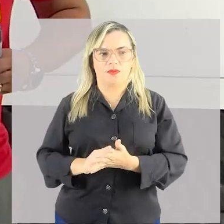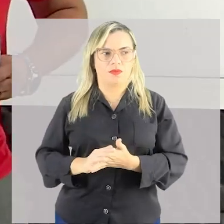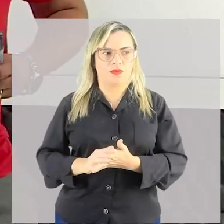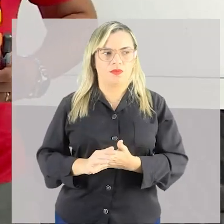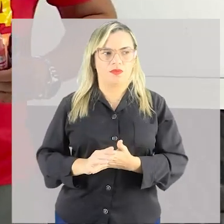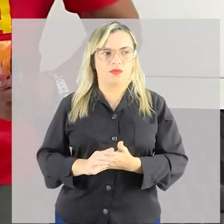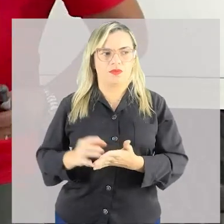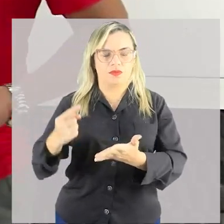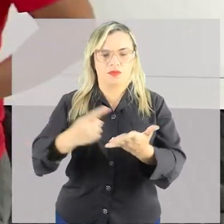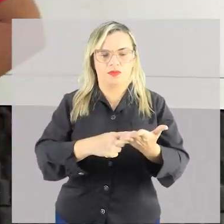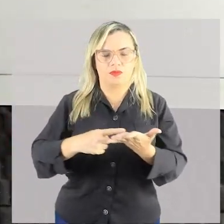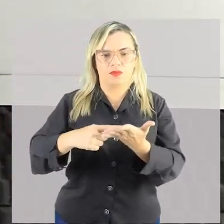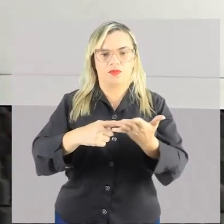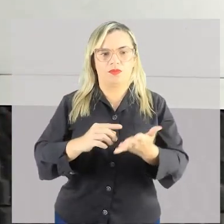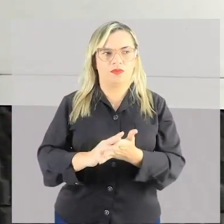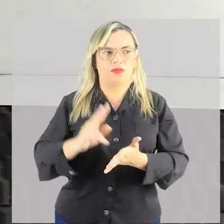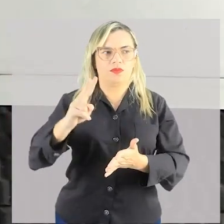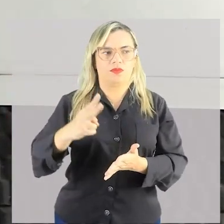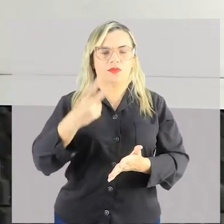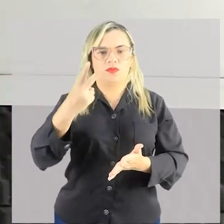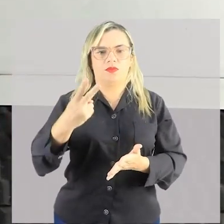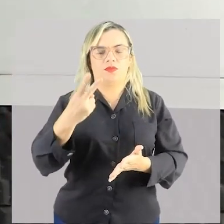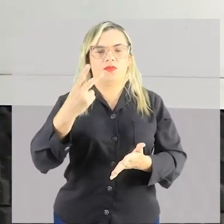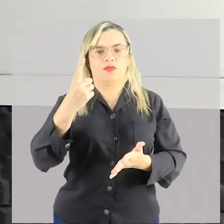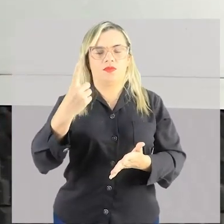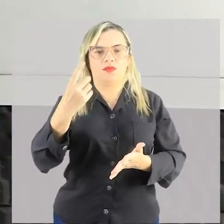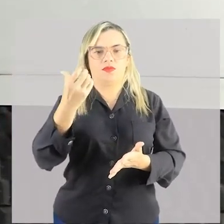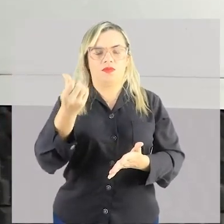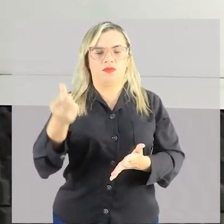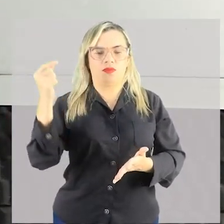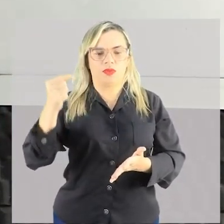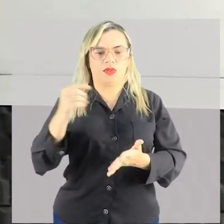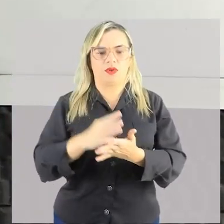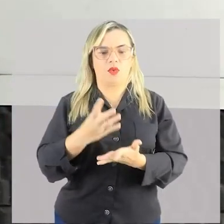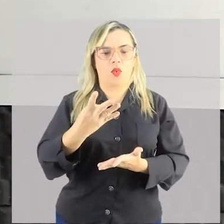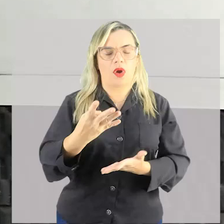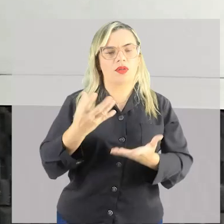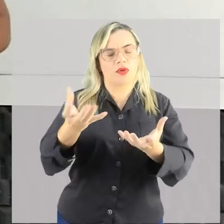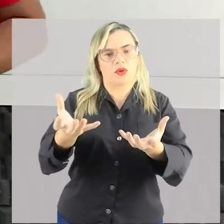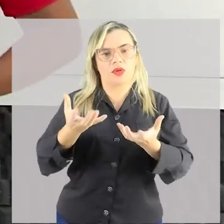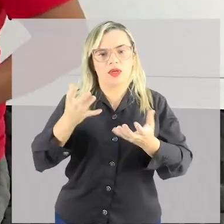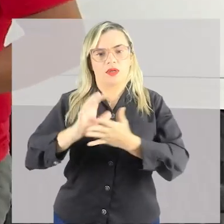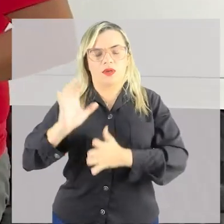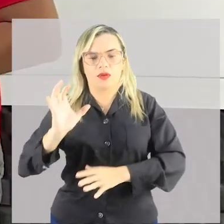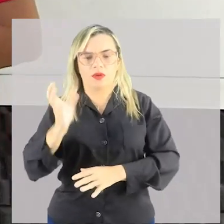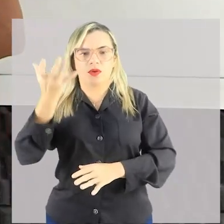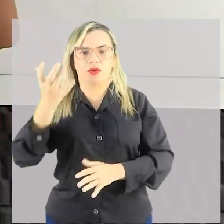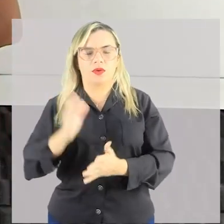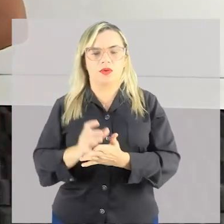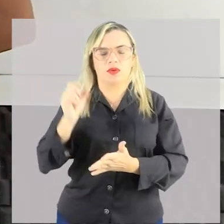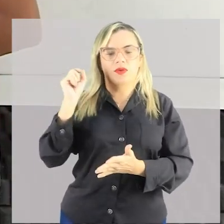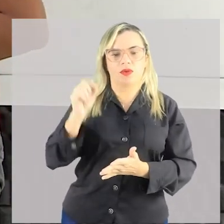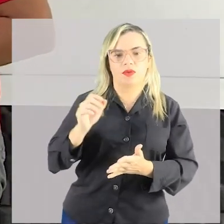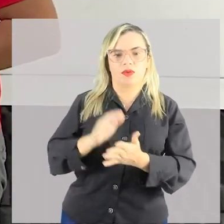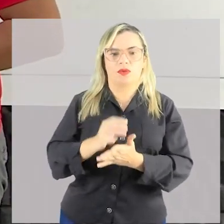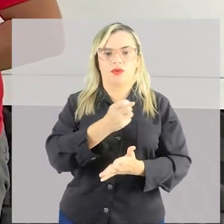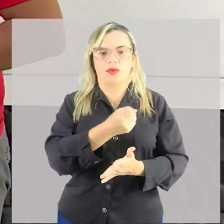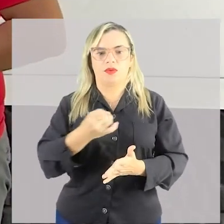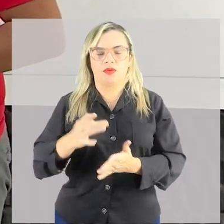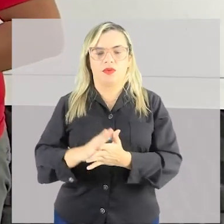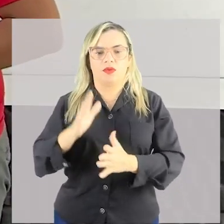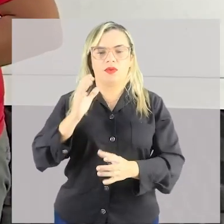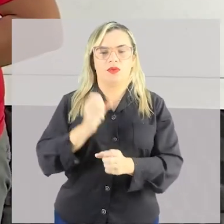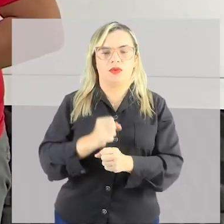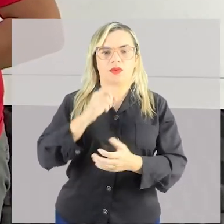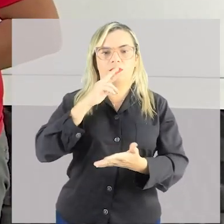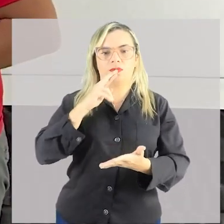quatro combinações dessas 216 quatro é o que eu quero Então para que a probabilidade de um